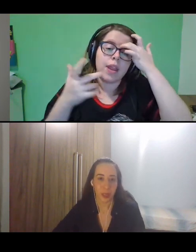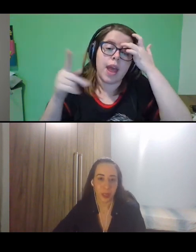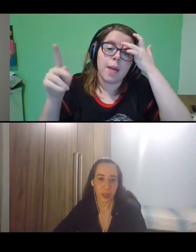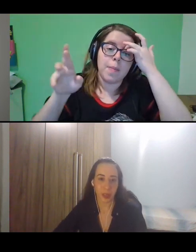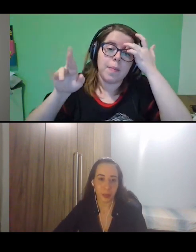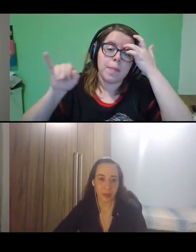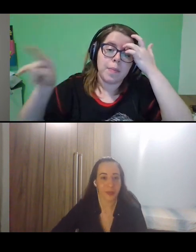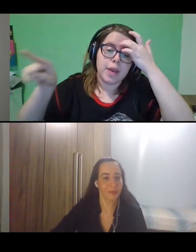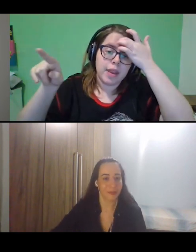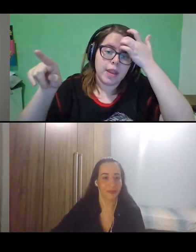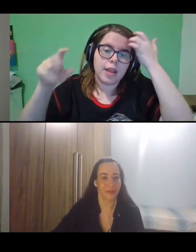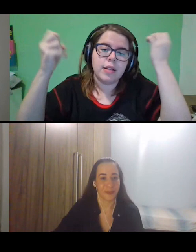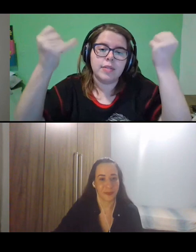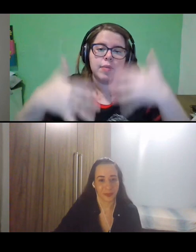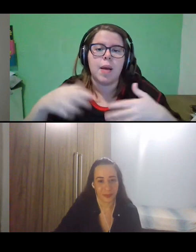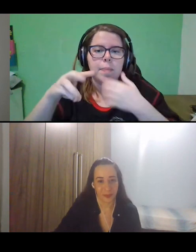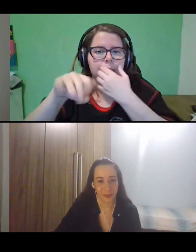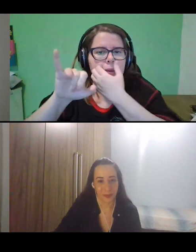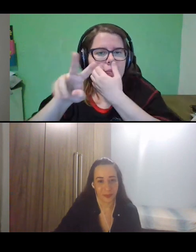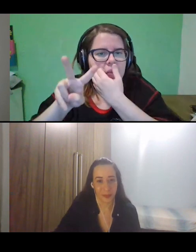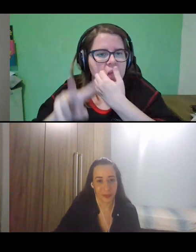pouquinho sobre a MIV.